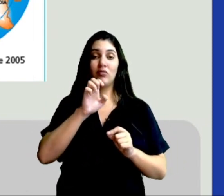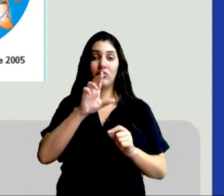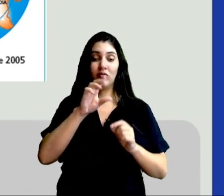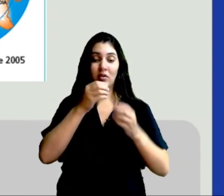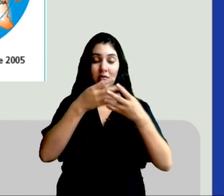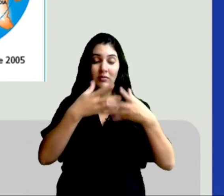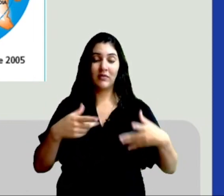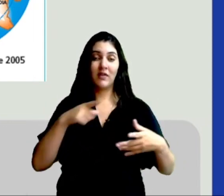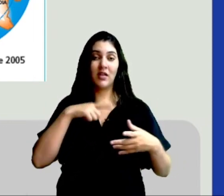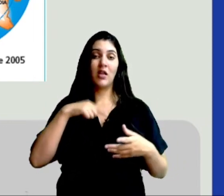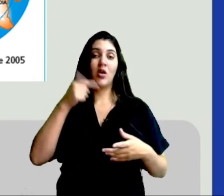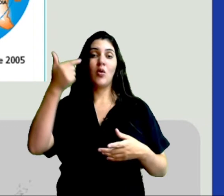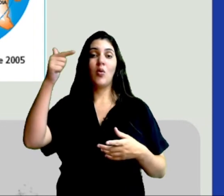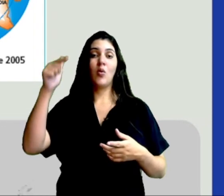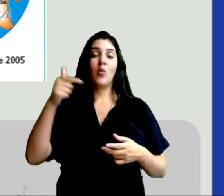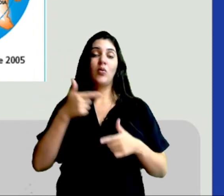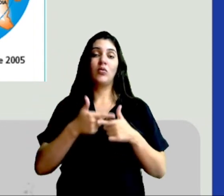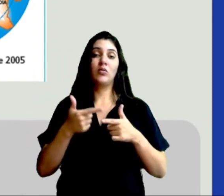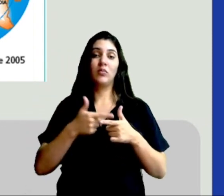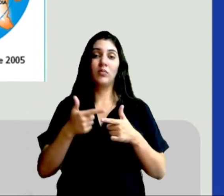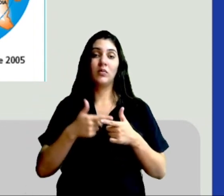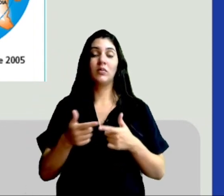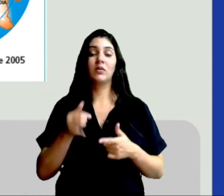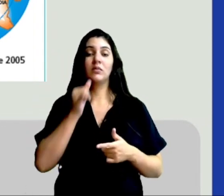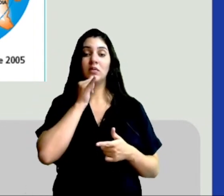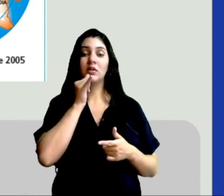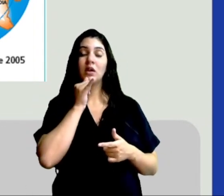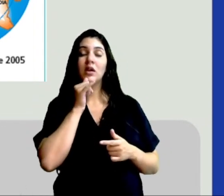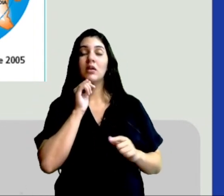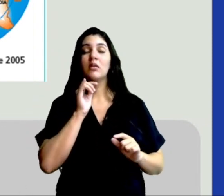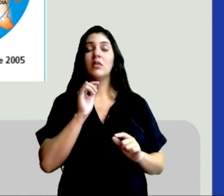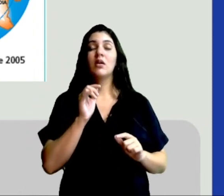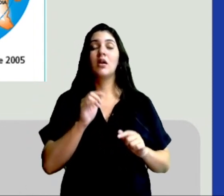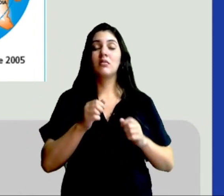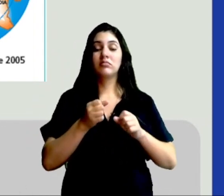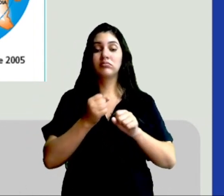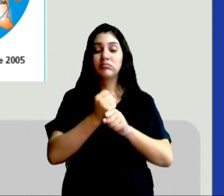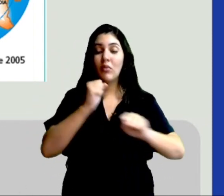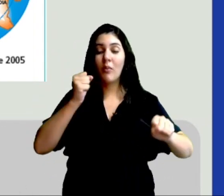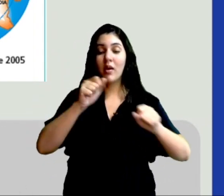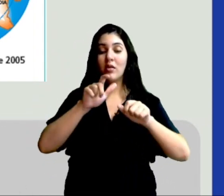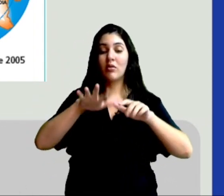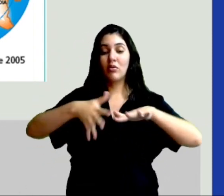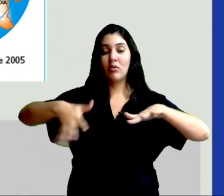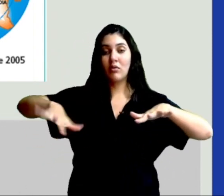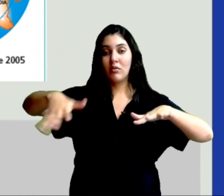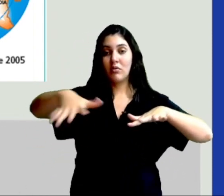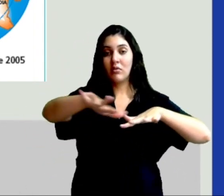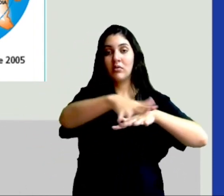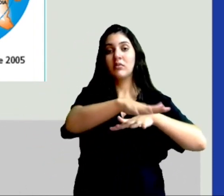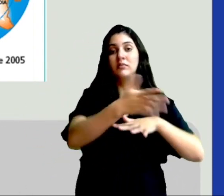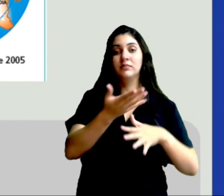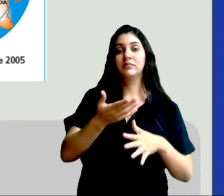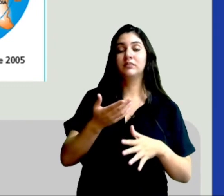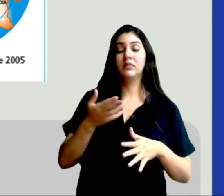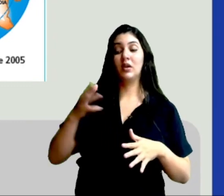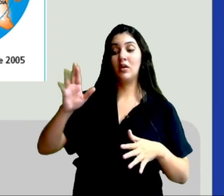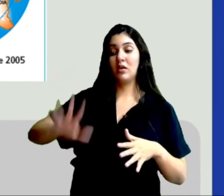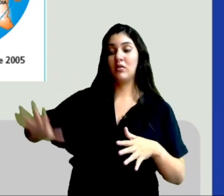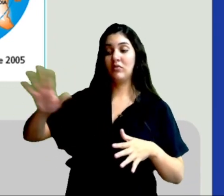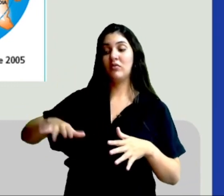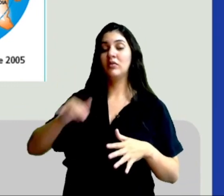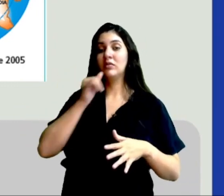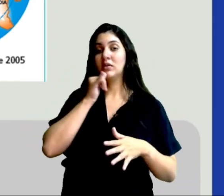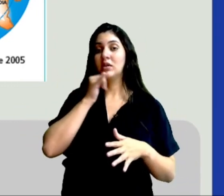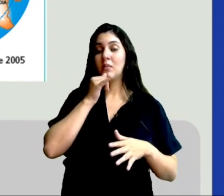trazendo outros problemas como o aumento do oceano, né? Então, áreas que têm regiões abaixo do nível do mar, com esse aumento